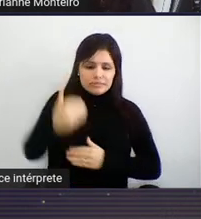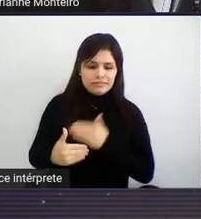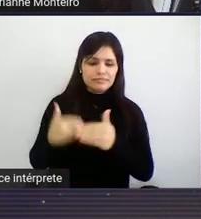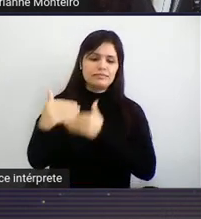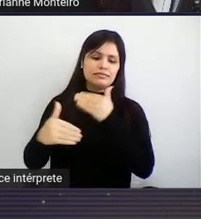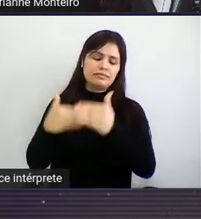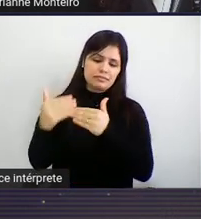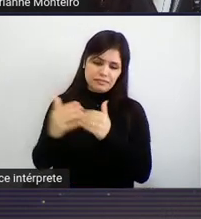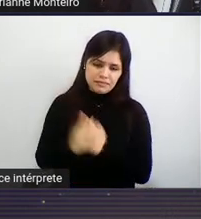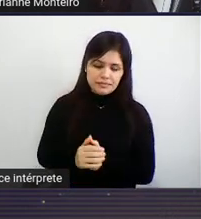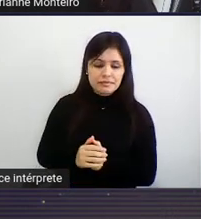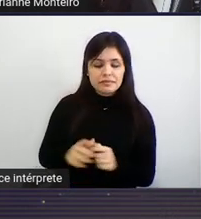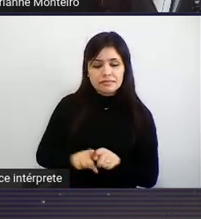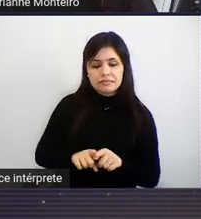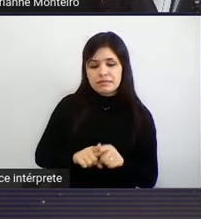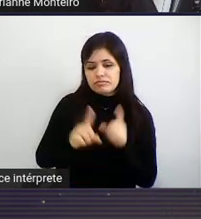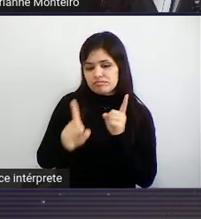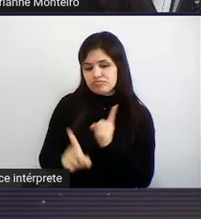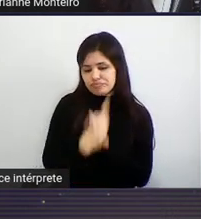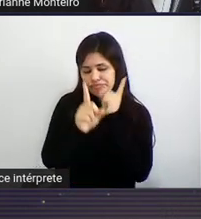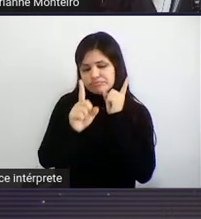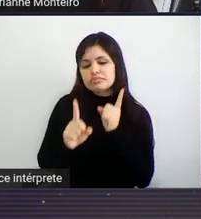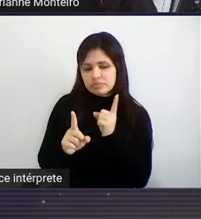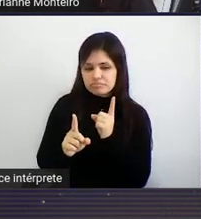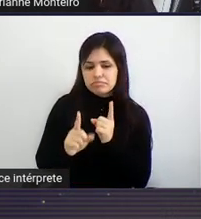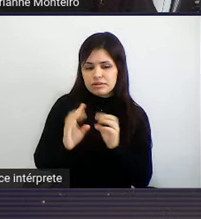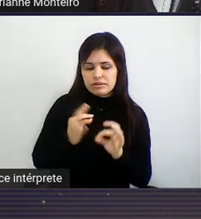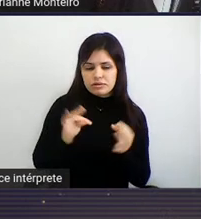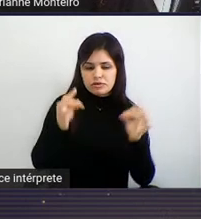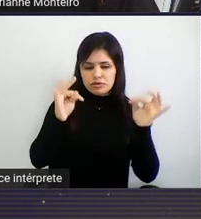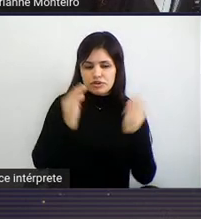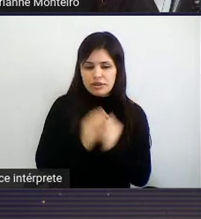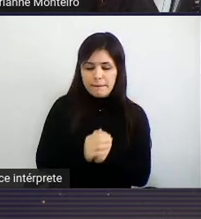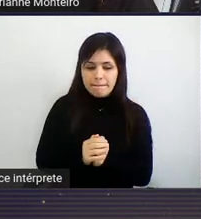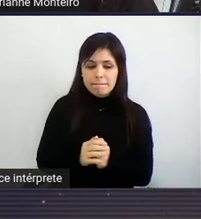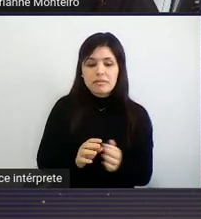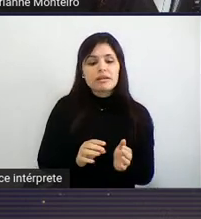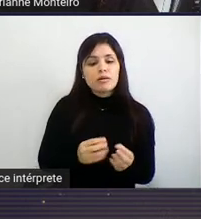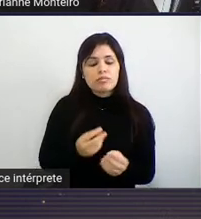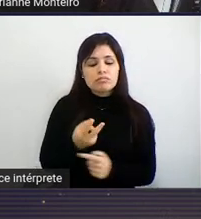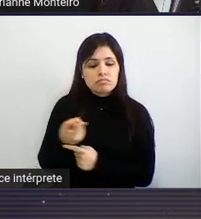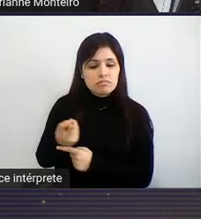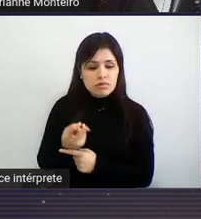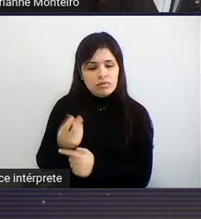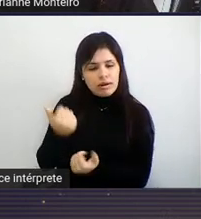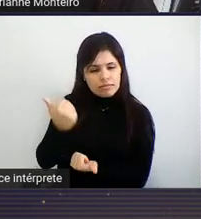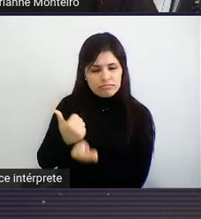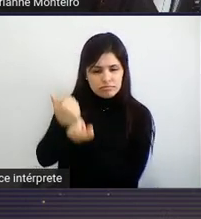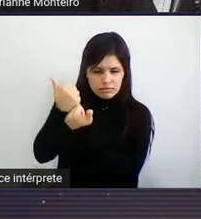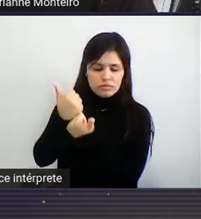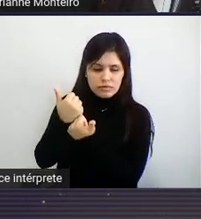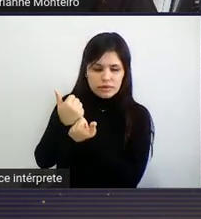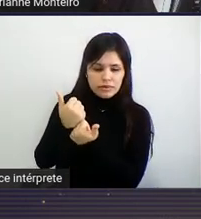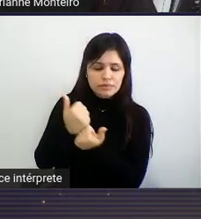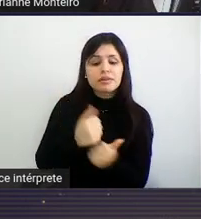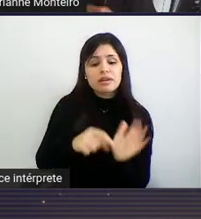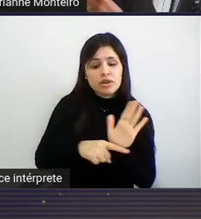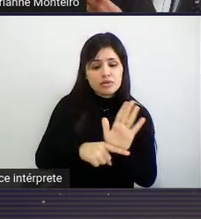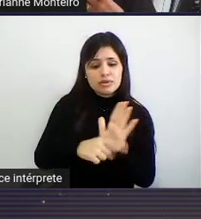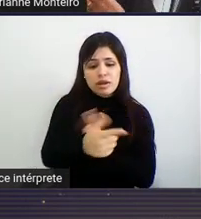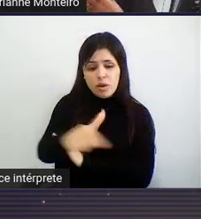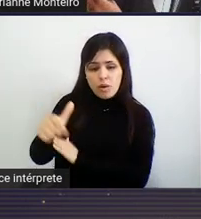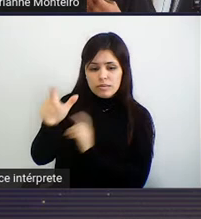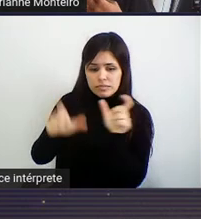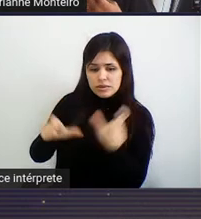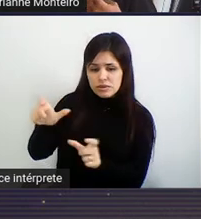tecnologia que pode levar um tempo. Então, buscar esse apoio, esse suporte e também, possivelmente, ajudar outras pessoas, né? Eu deixei